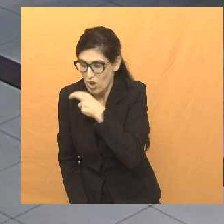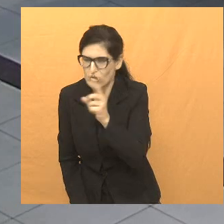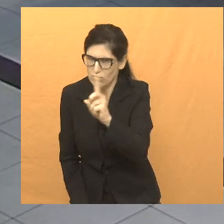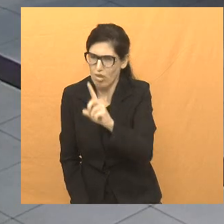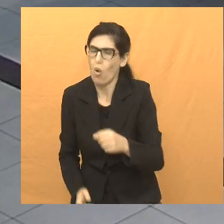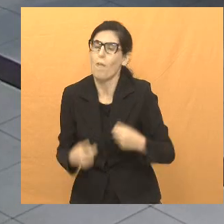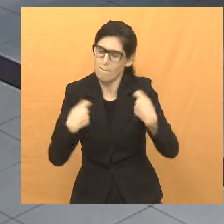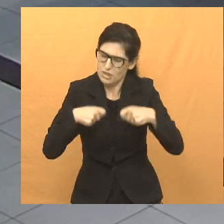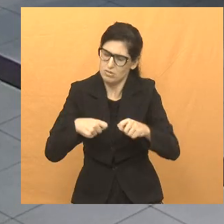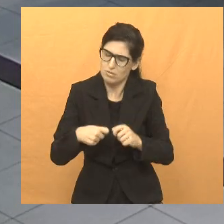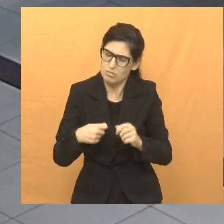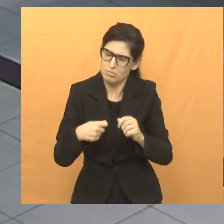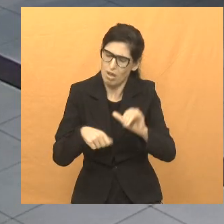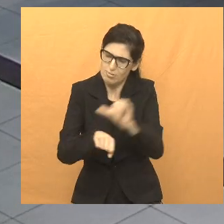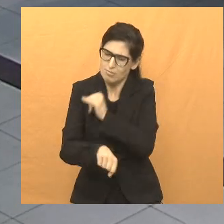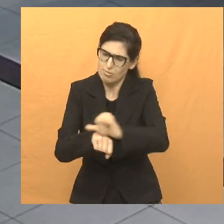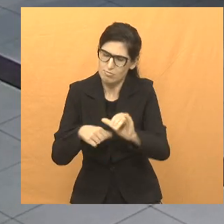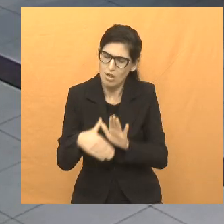coisa também, doutora,